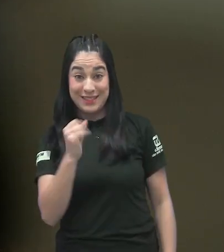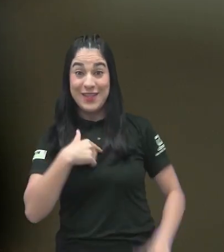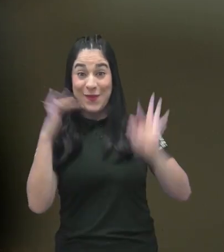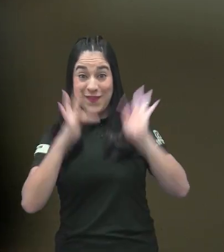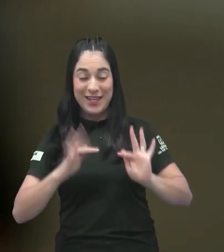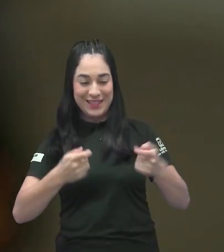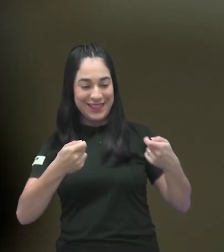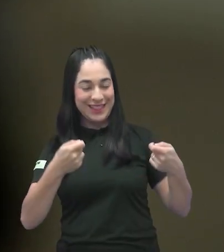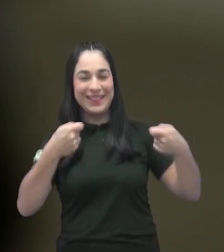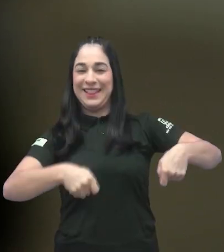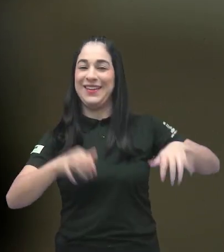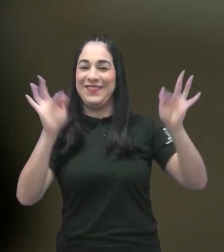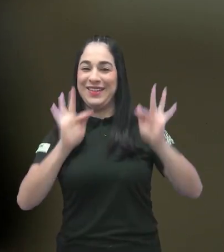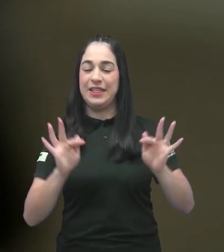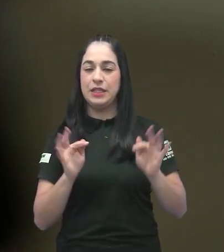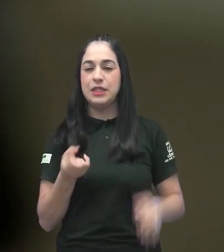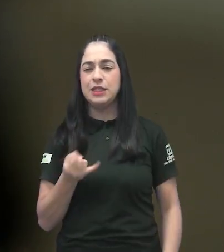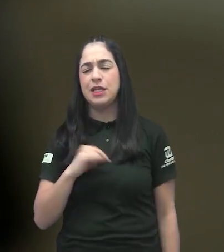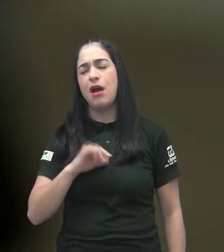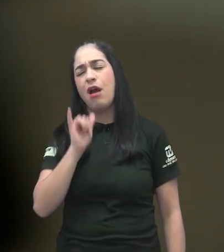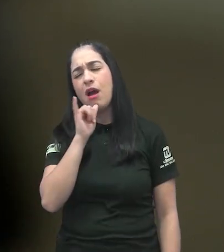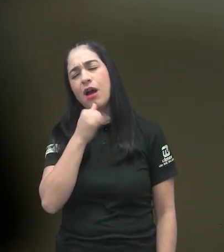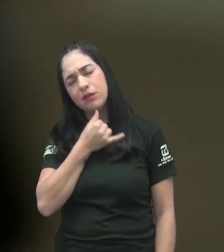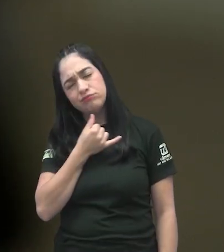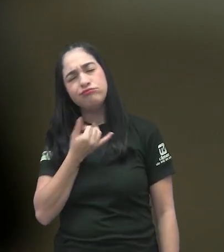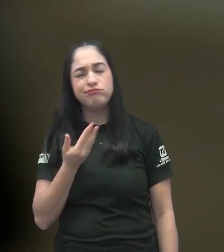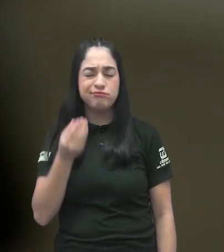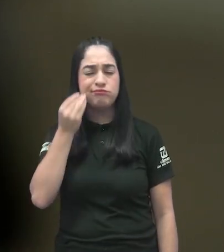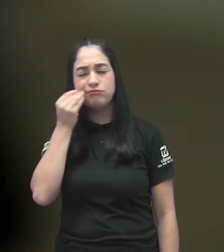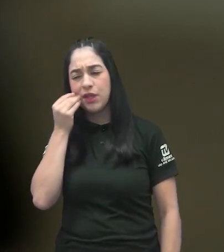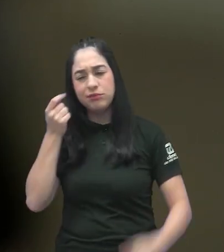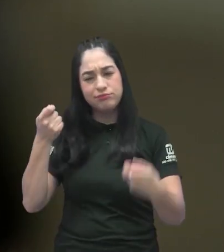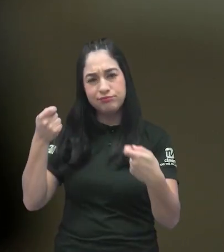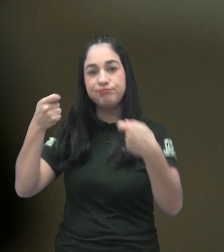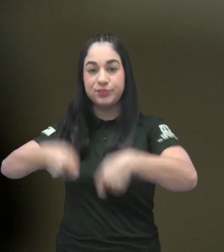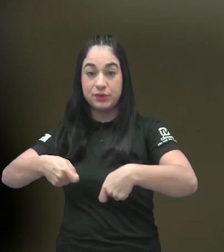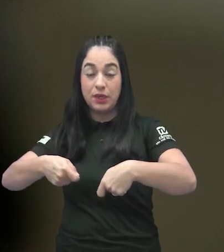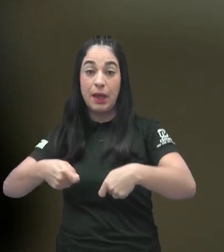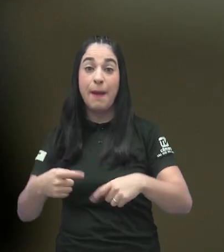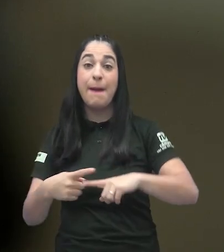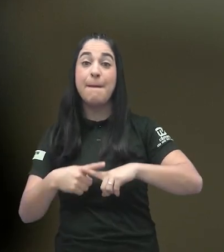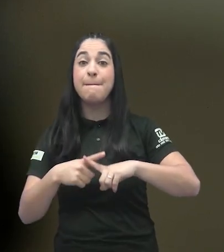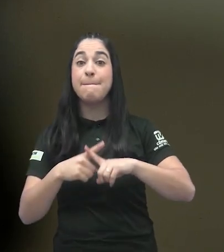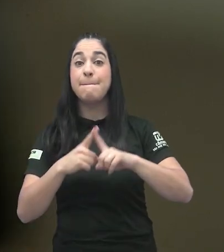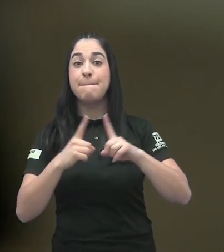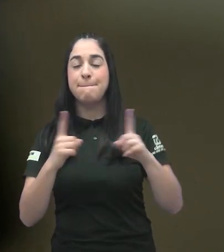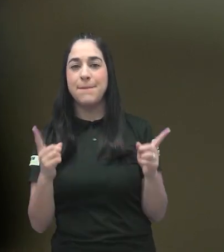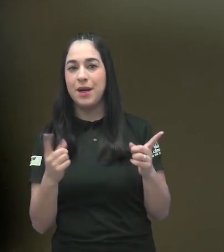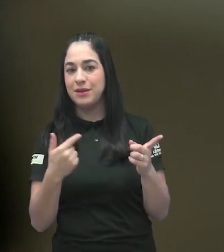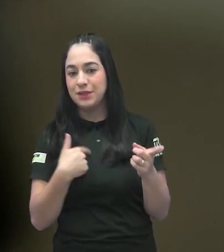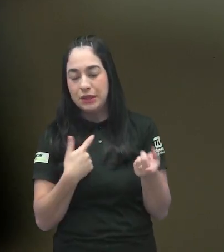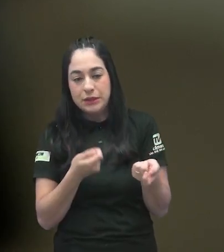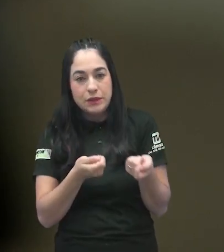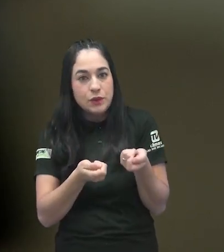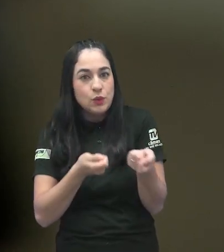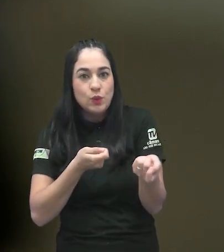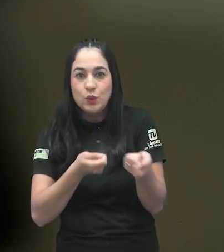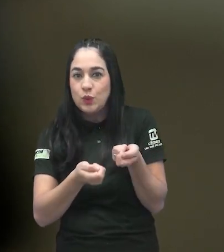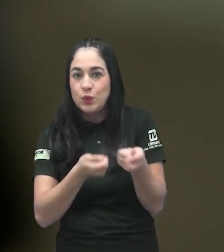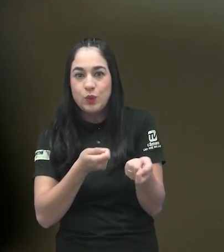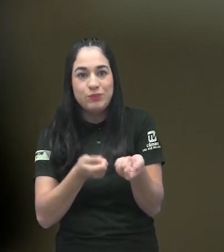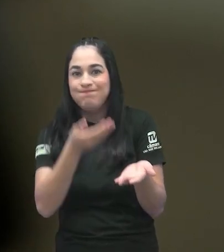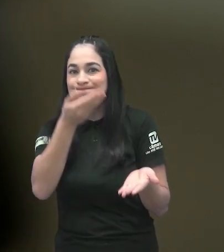feliz, eu jogava para comemorar. Se eu estava triste, eu jogava para aliviar aquela dor. Só que aquilo começou a sair